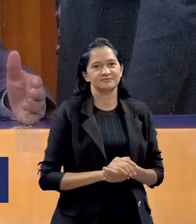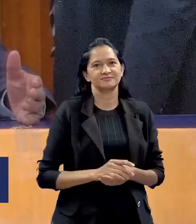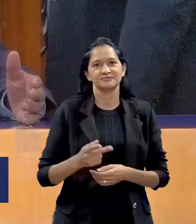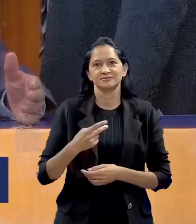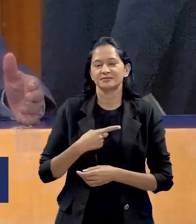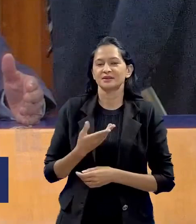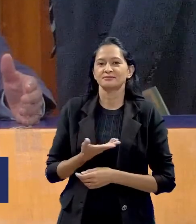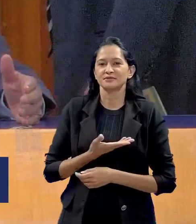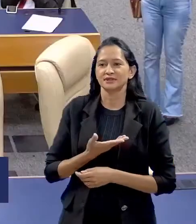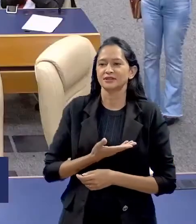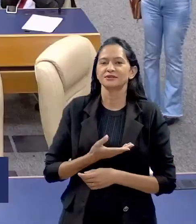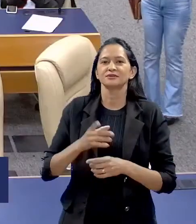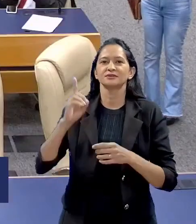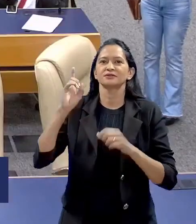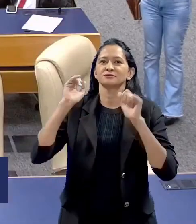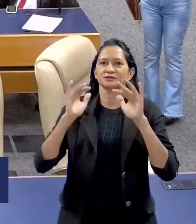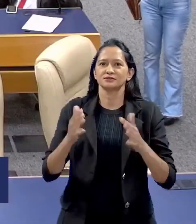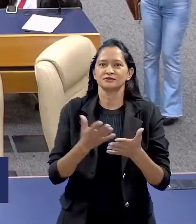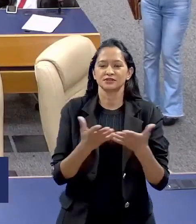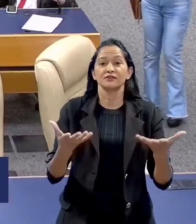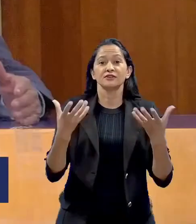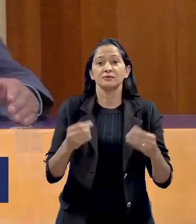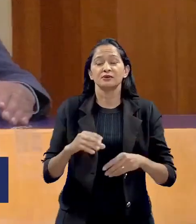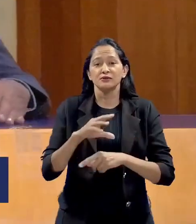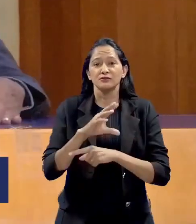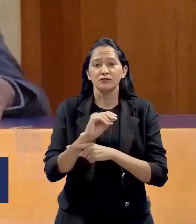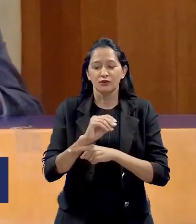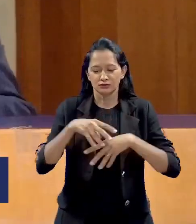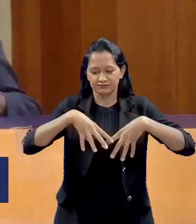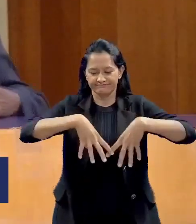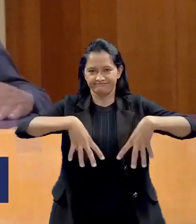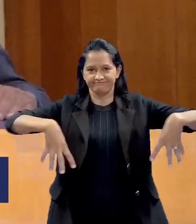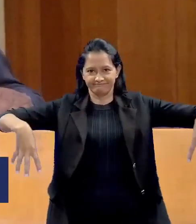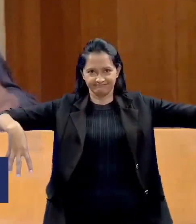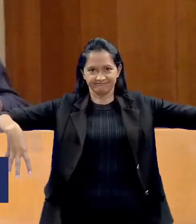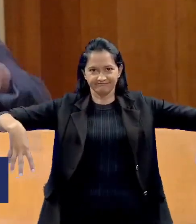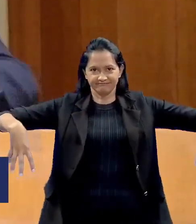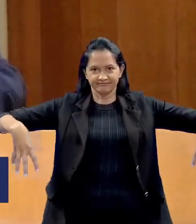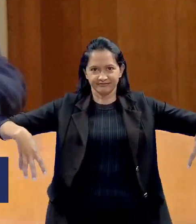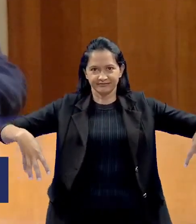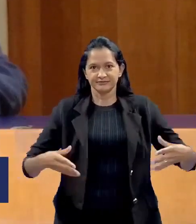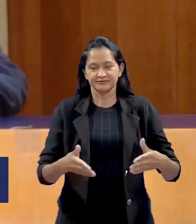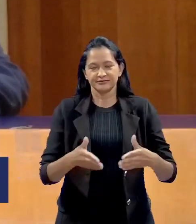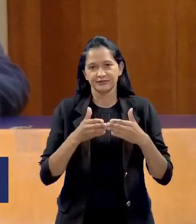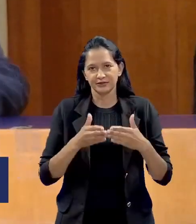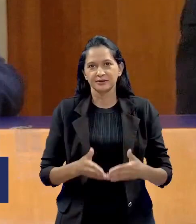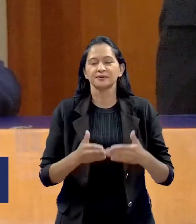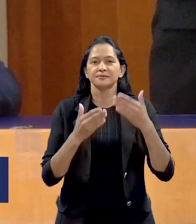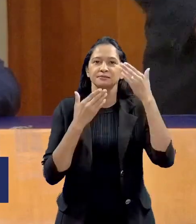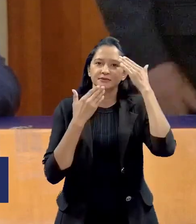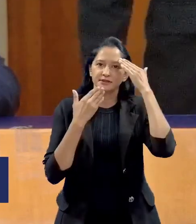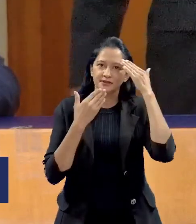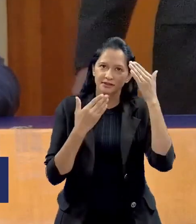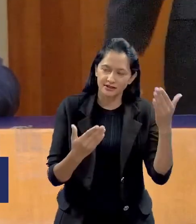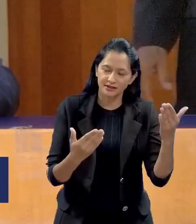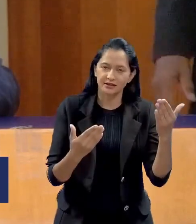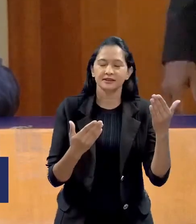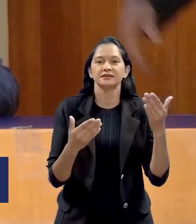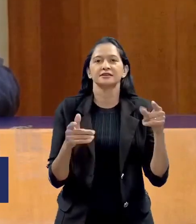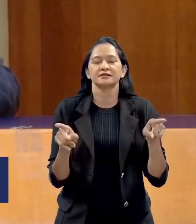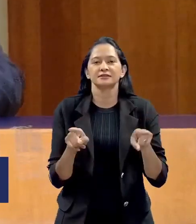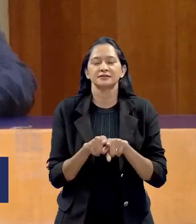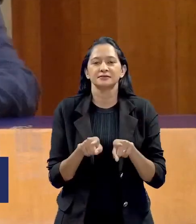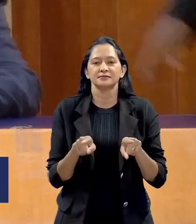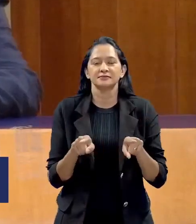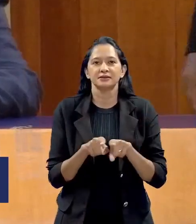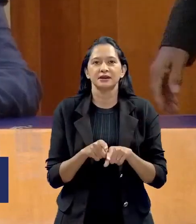abençoe a todos vocês. Vamos tirar uma foto aqui, todo mundo junto aqui, ok? Para encerrar, muito obrigado. Quero aqui agradecer também a nossa